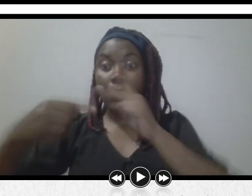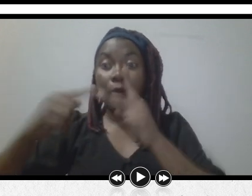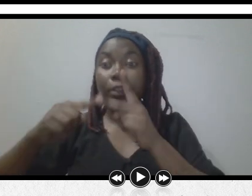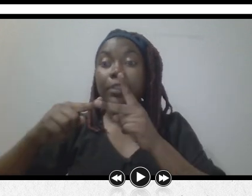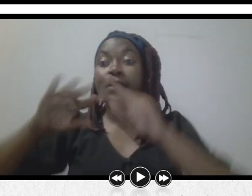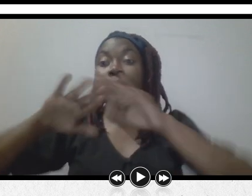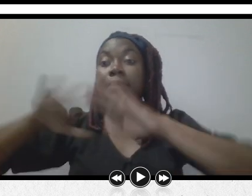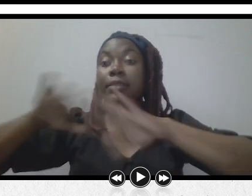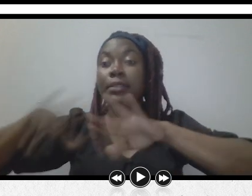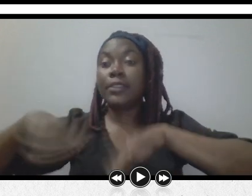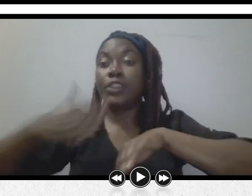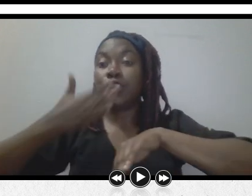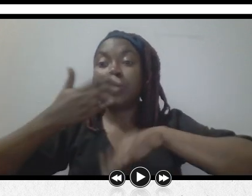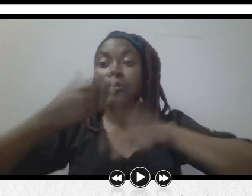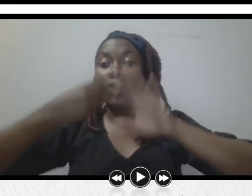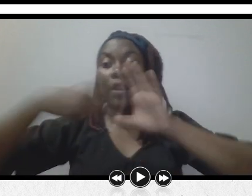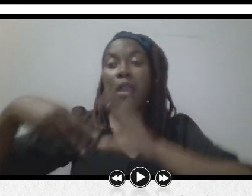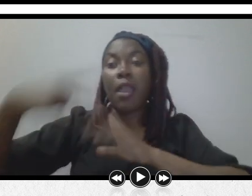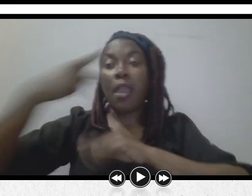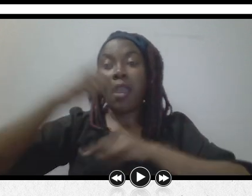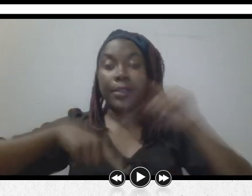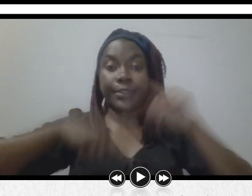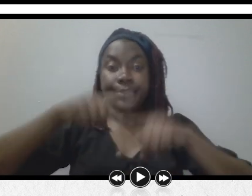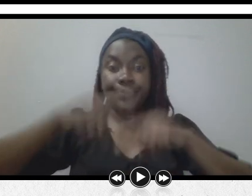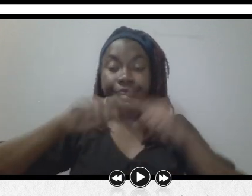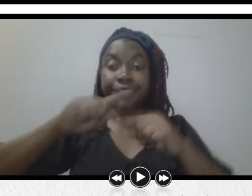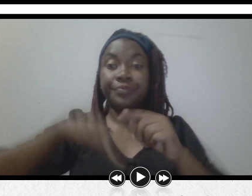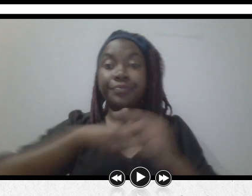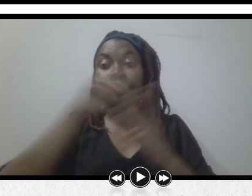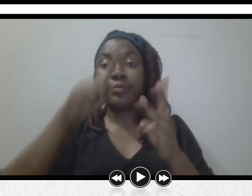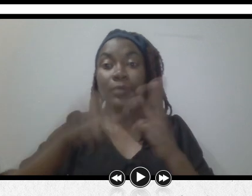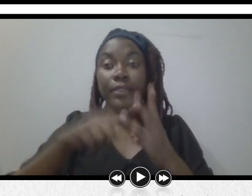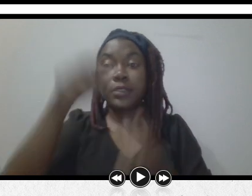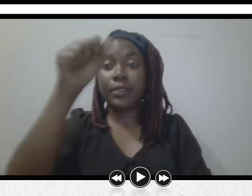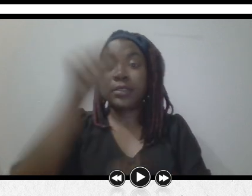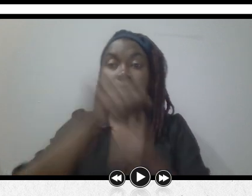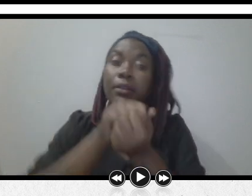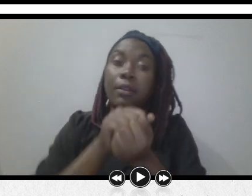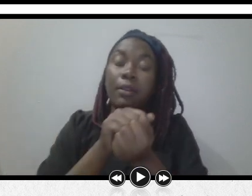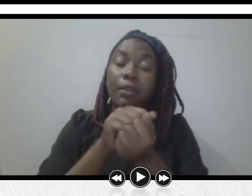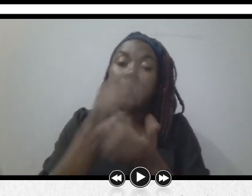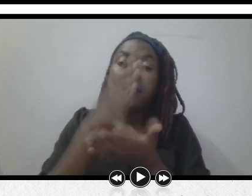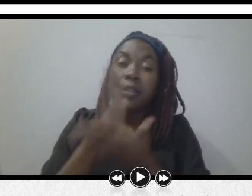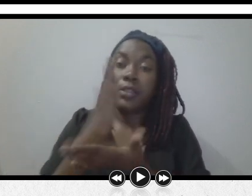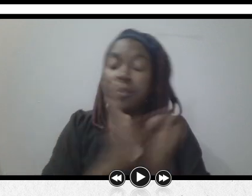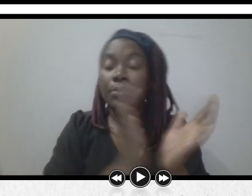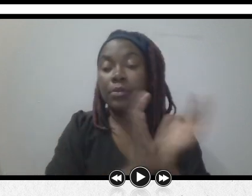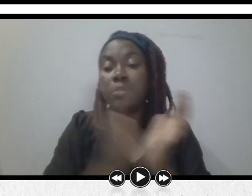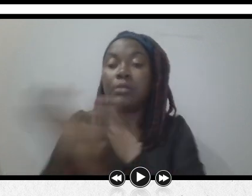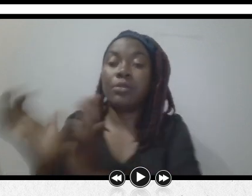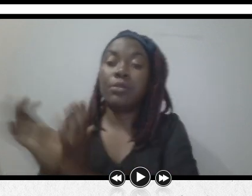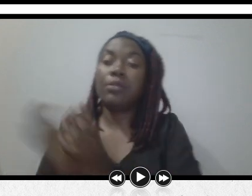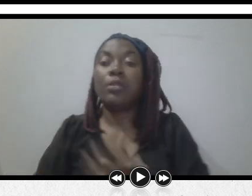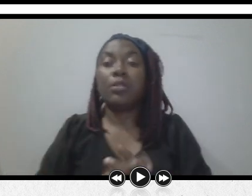separação. Depois, esses resíduos são separados por tipo e característica do material. Após isso, há uma prensagem